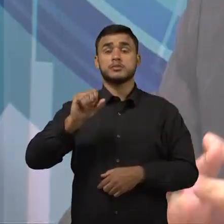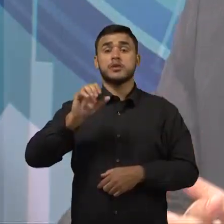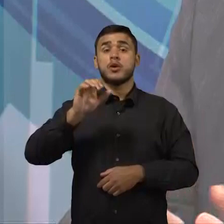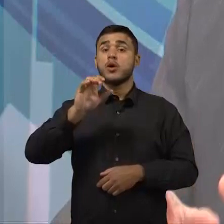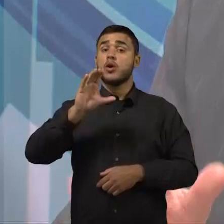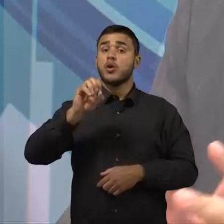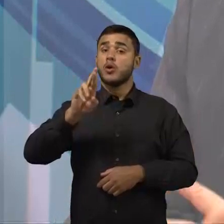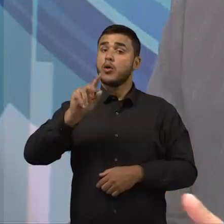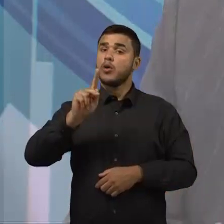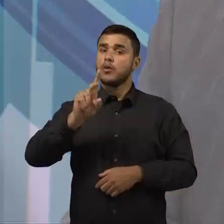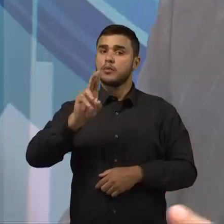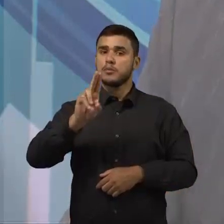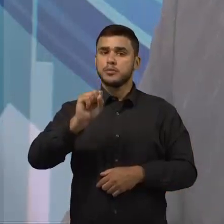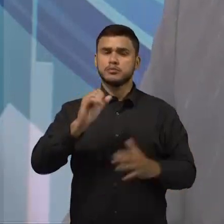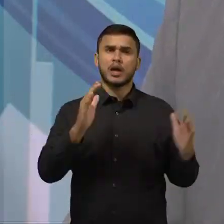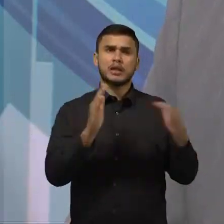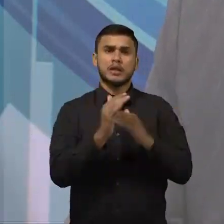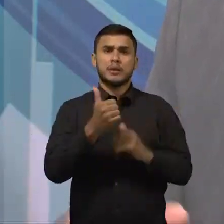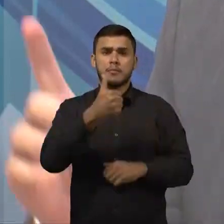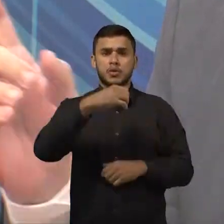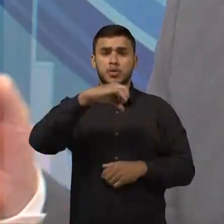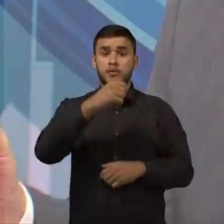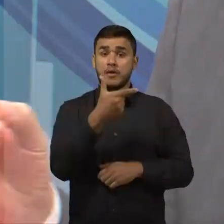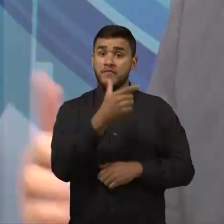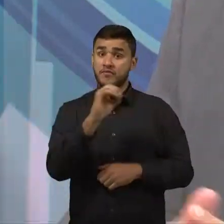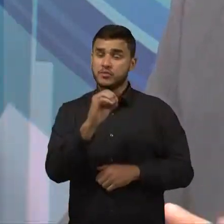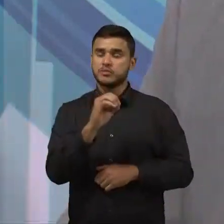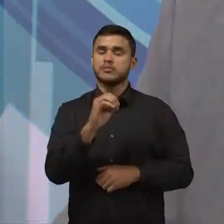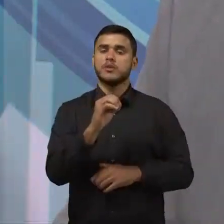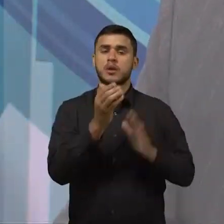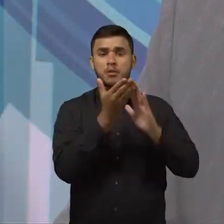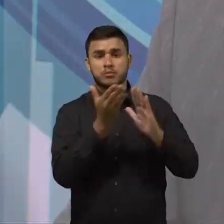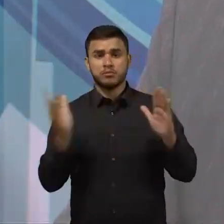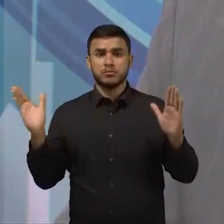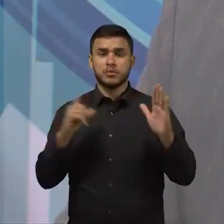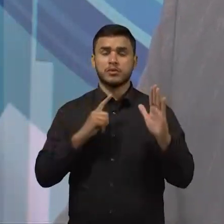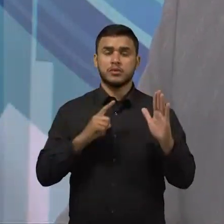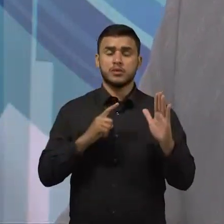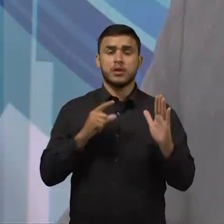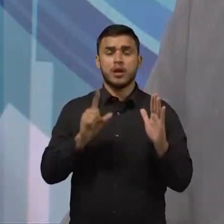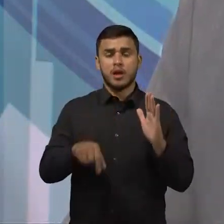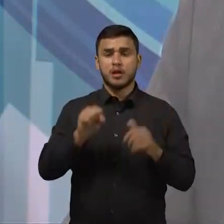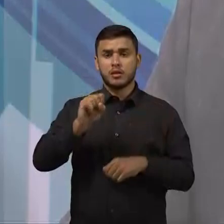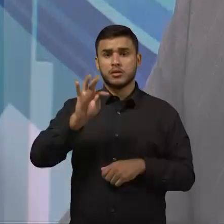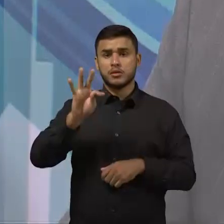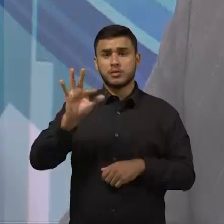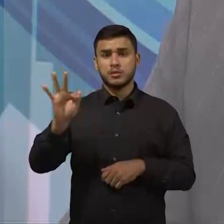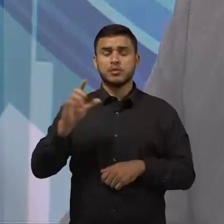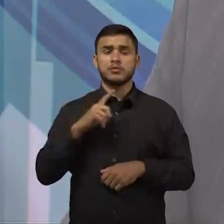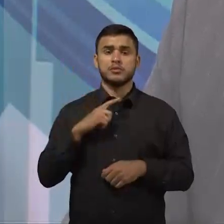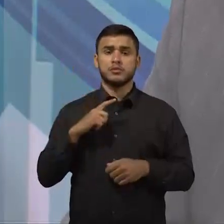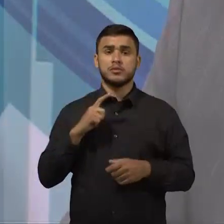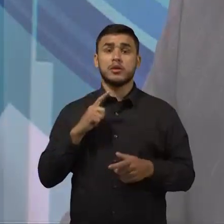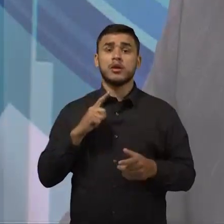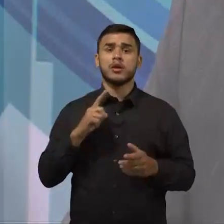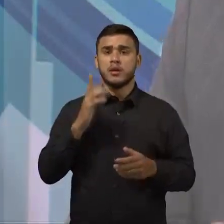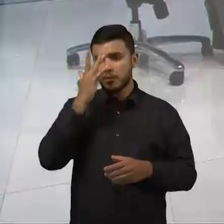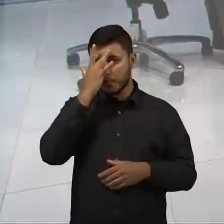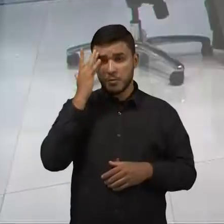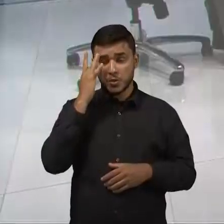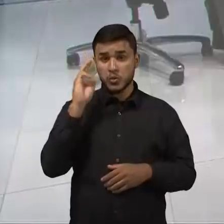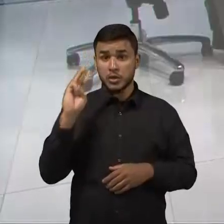corpus, até 1920, e depois, quando o Supremo Tribunal Federal concedeu os habeas corpus para